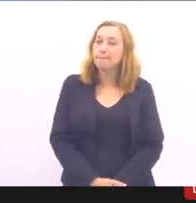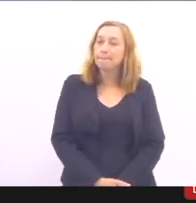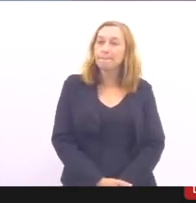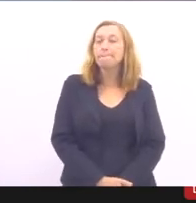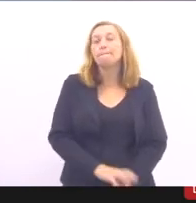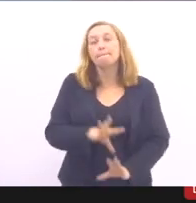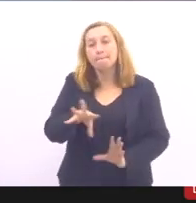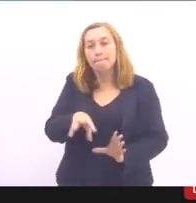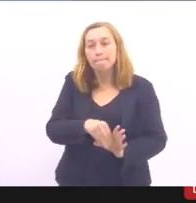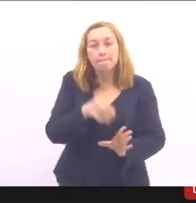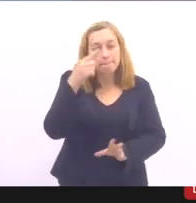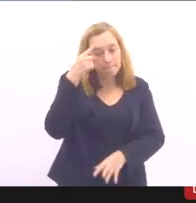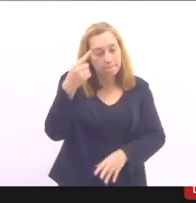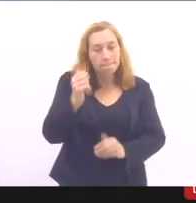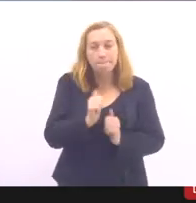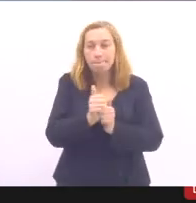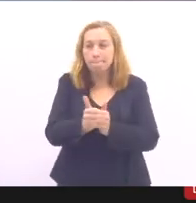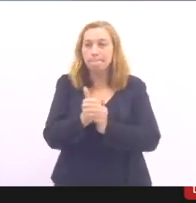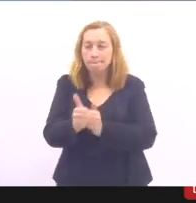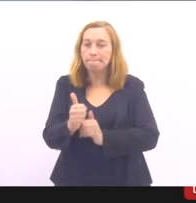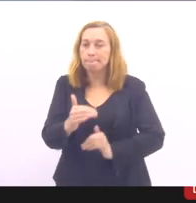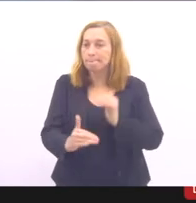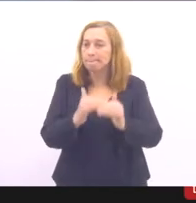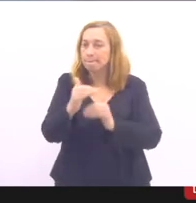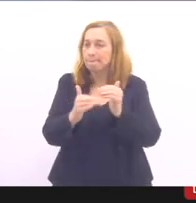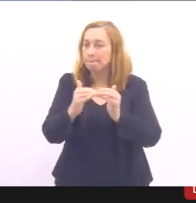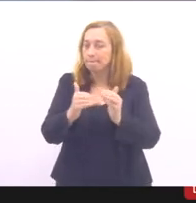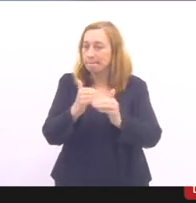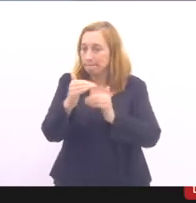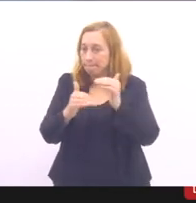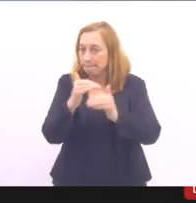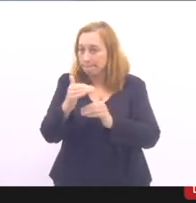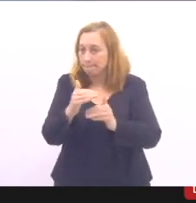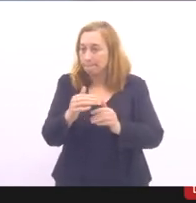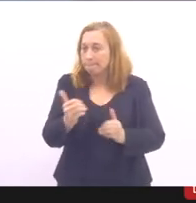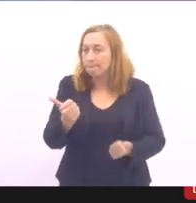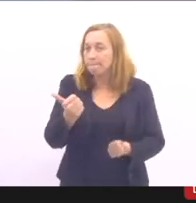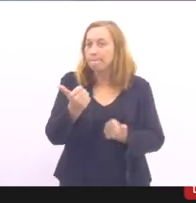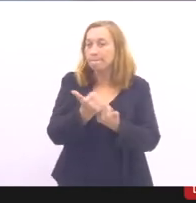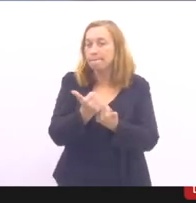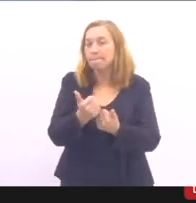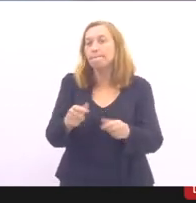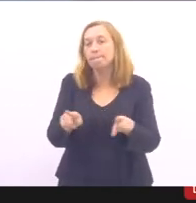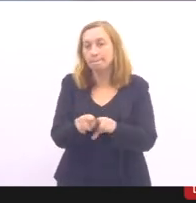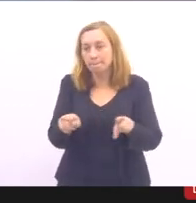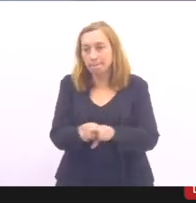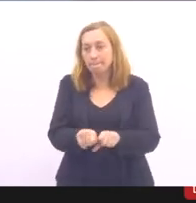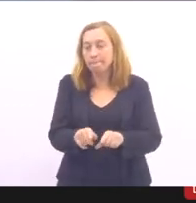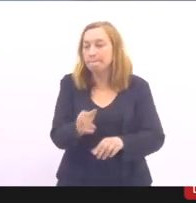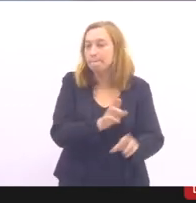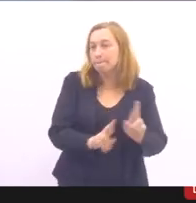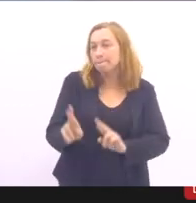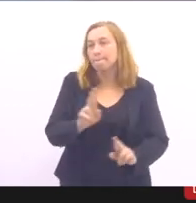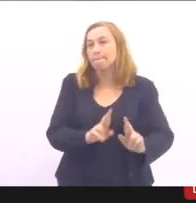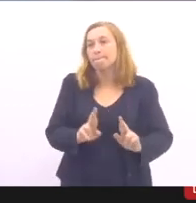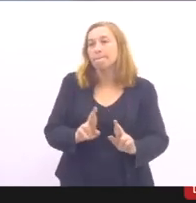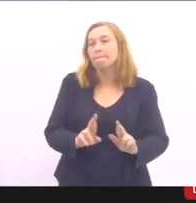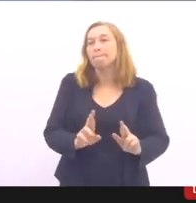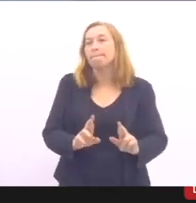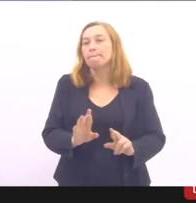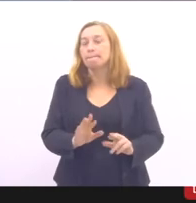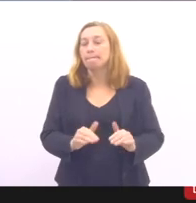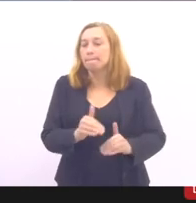dessa lógica, a gente vem acompanhando o desenvolvimento das ações e vem tentando dar um suporte também em relação aos programas que vêm